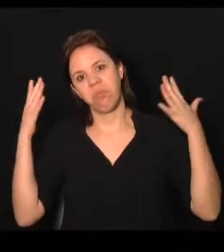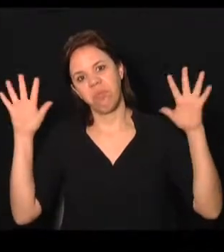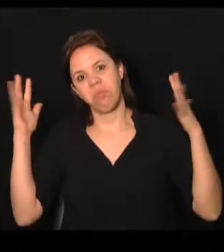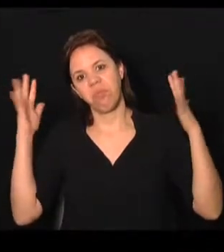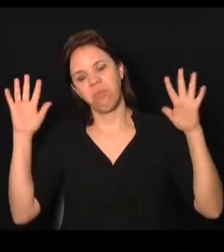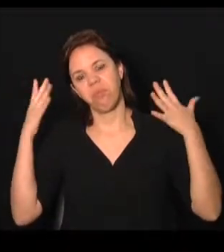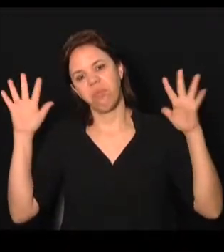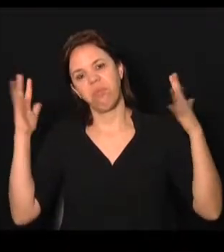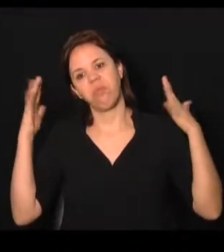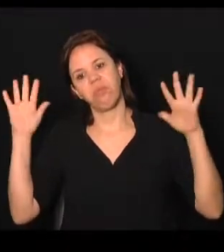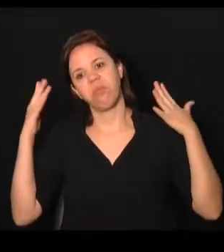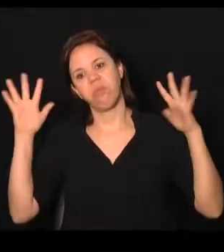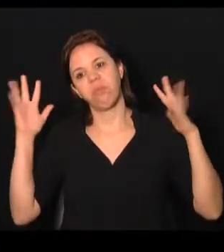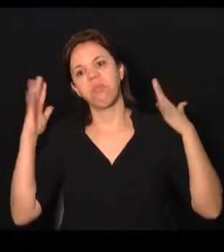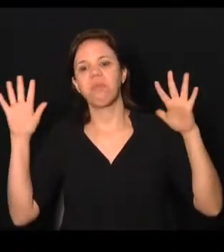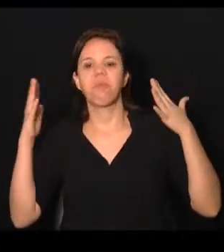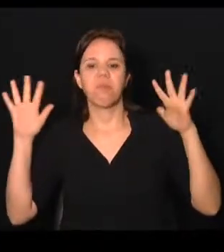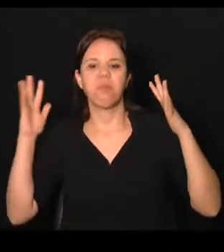Obrigada.